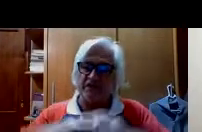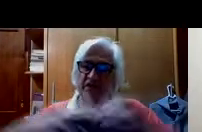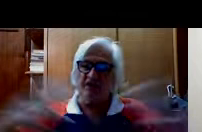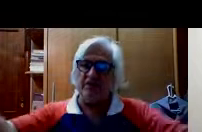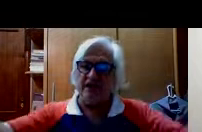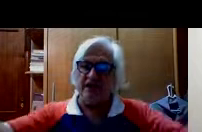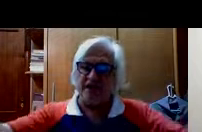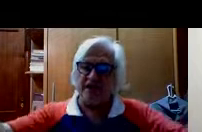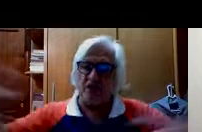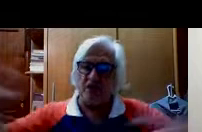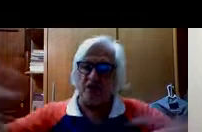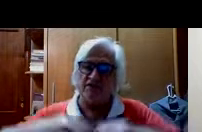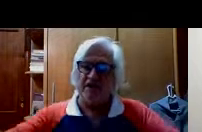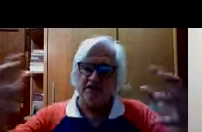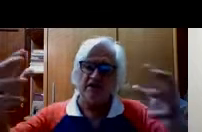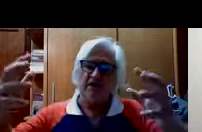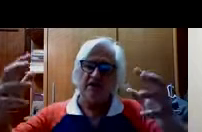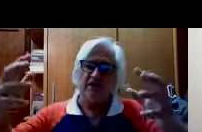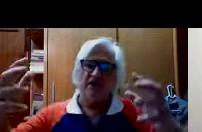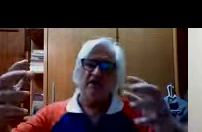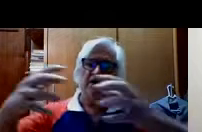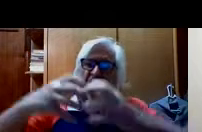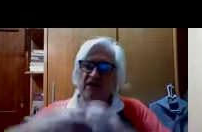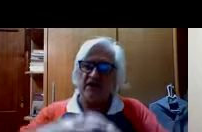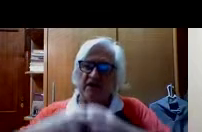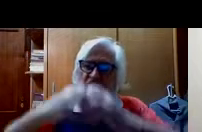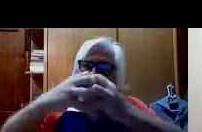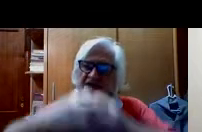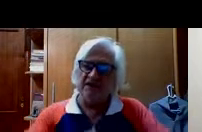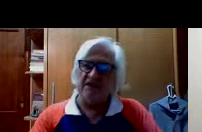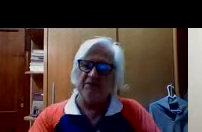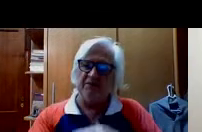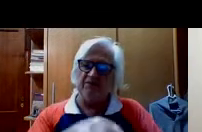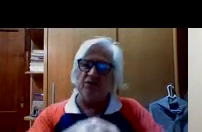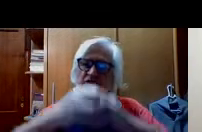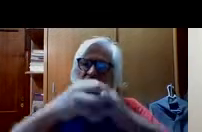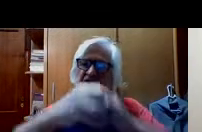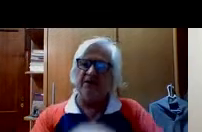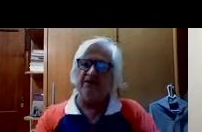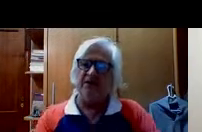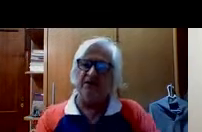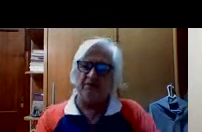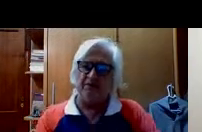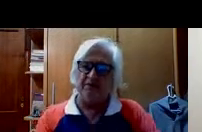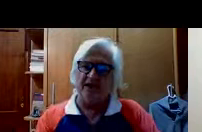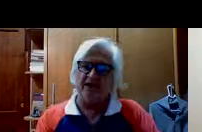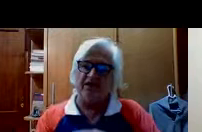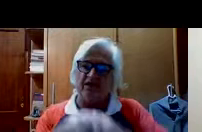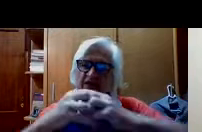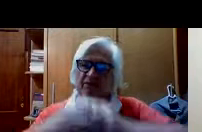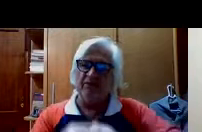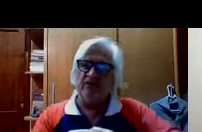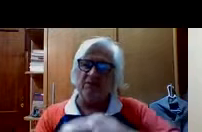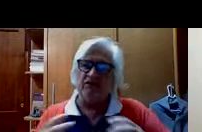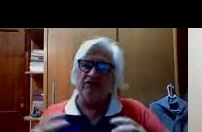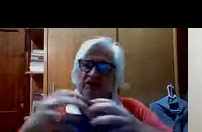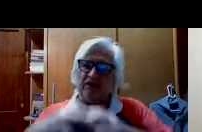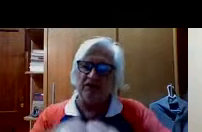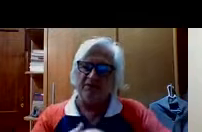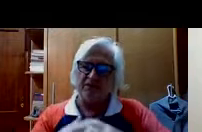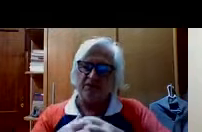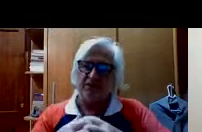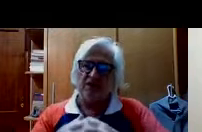essa reação, você libera calor, você libera energia. E aí, a natureza sempre procura um estado de energia mais baixa. Então, é difícil